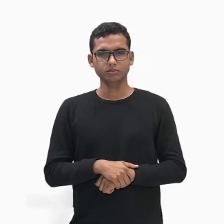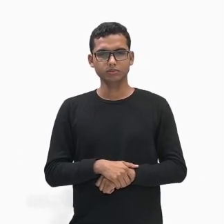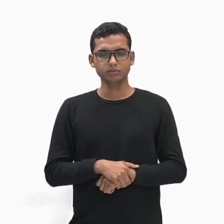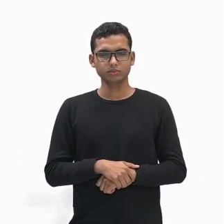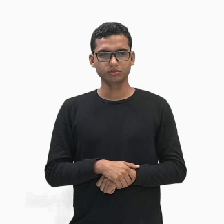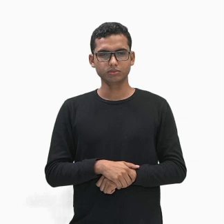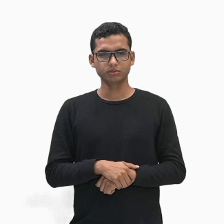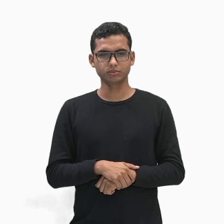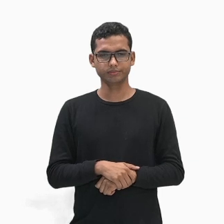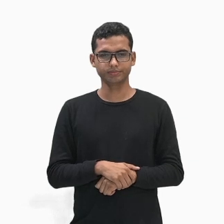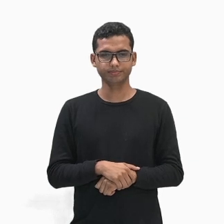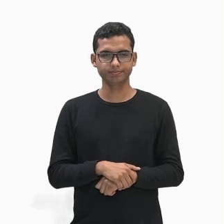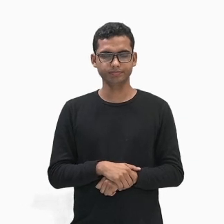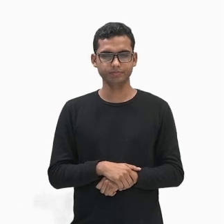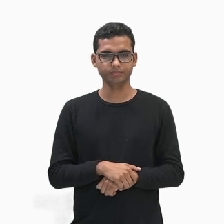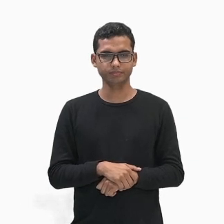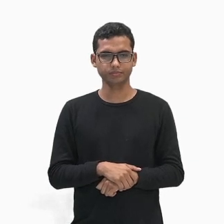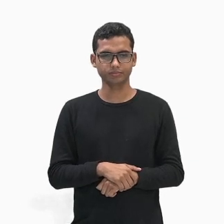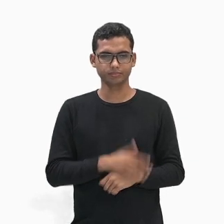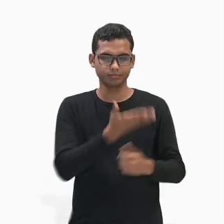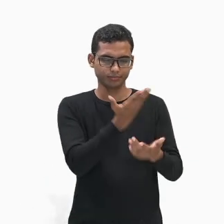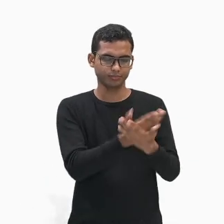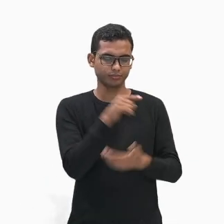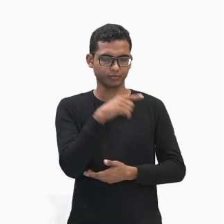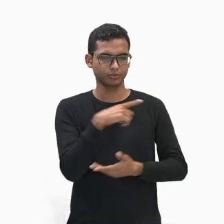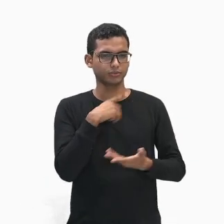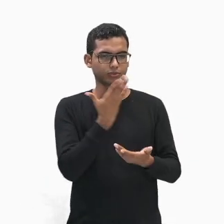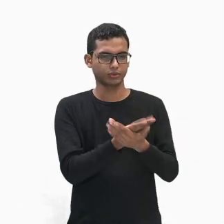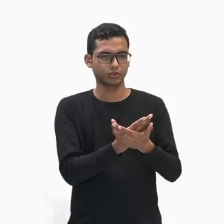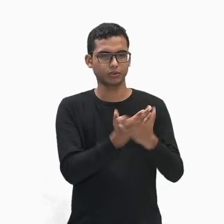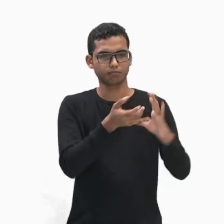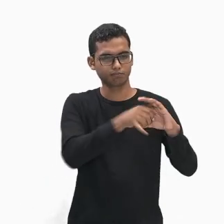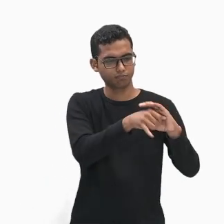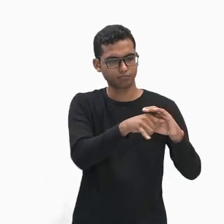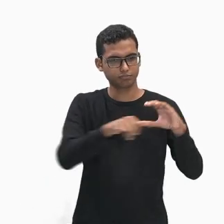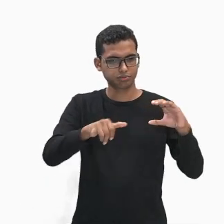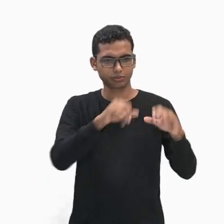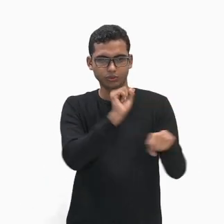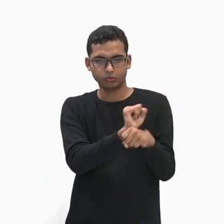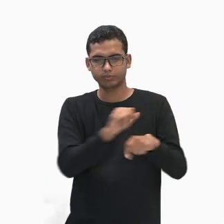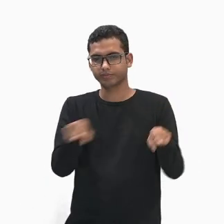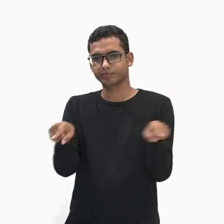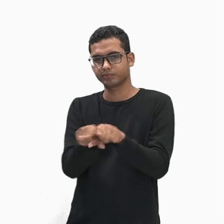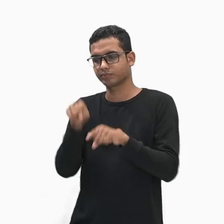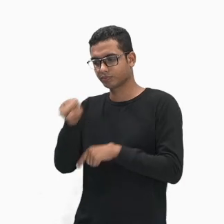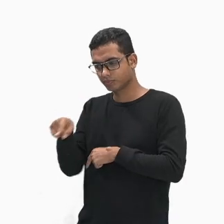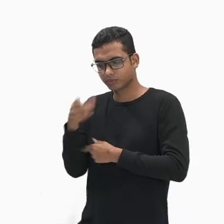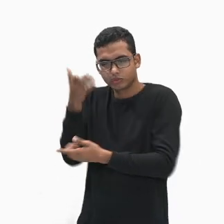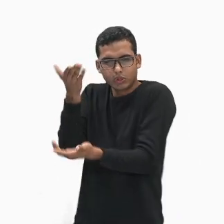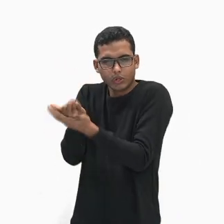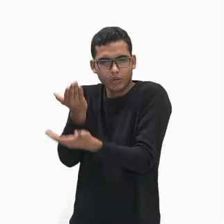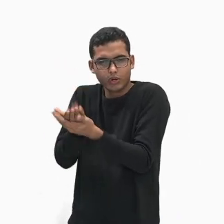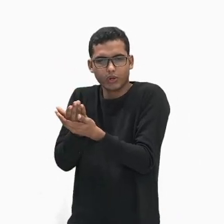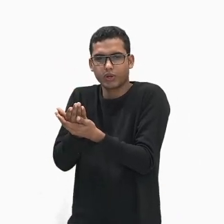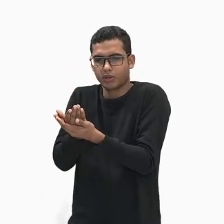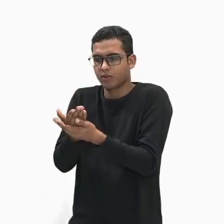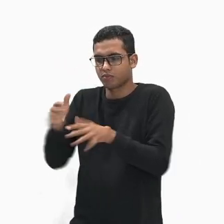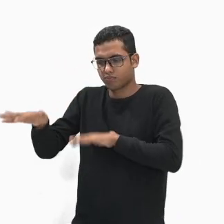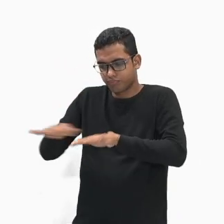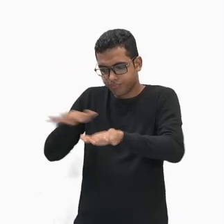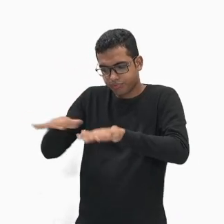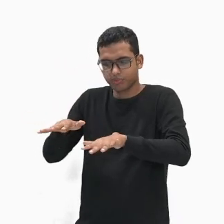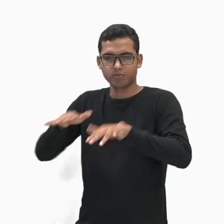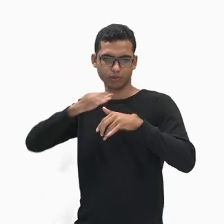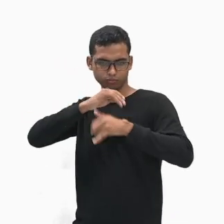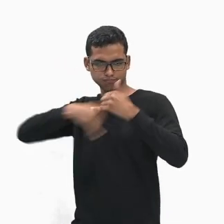o estudo de cargas elétricas em repouso. Na eletrodinâmica, eu estudo cargas elétricas